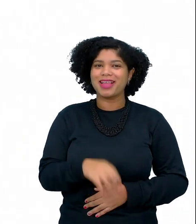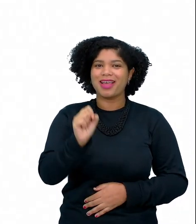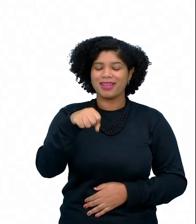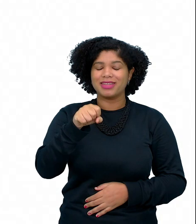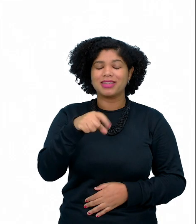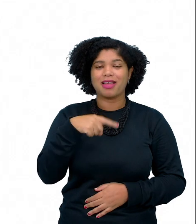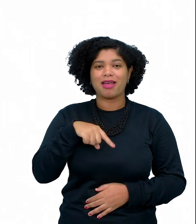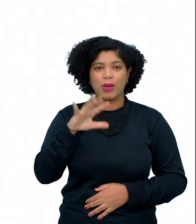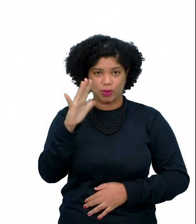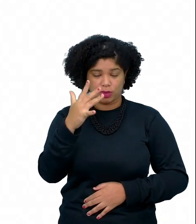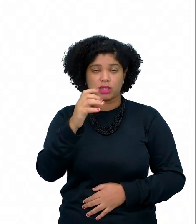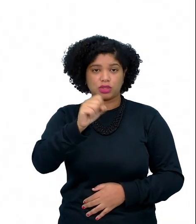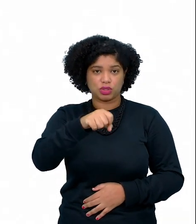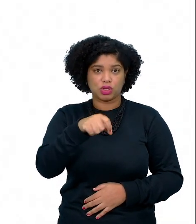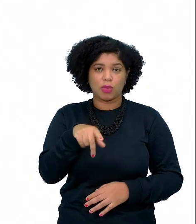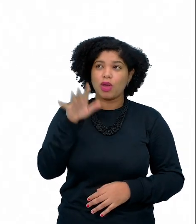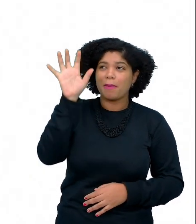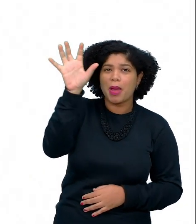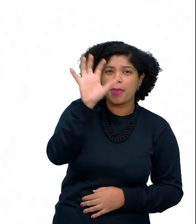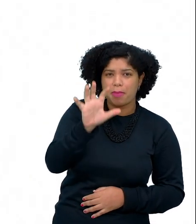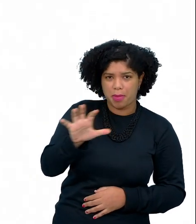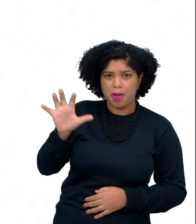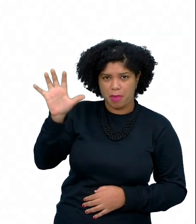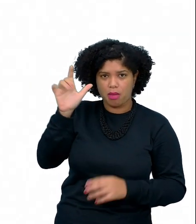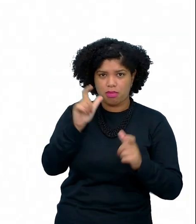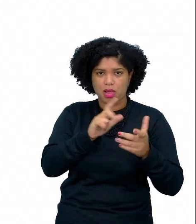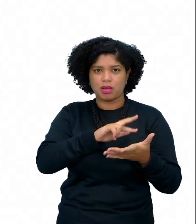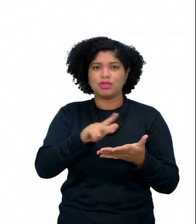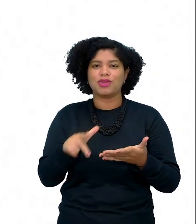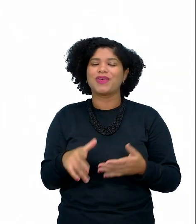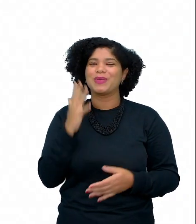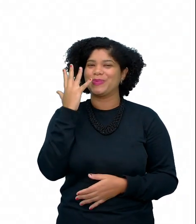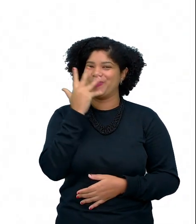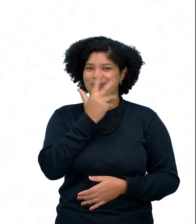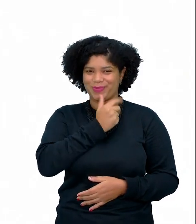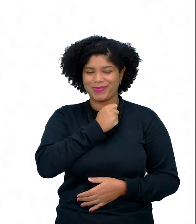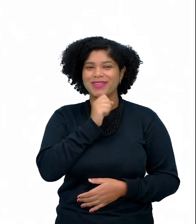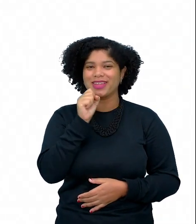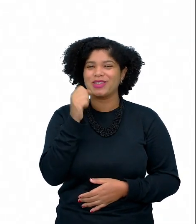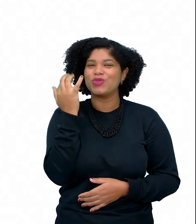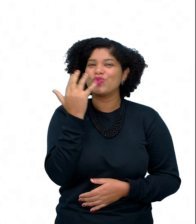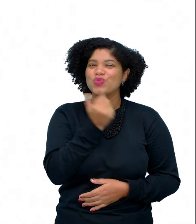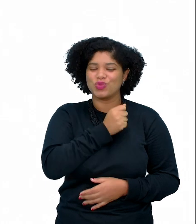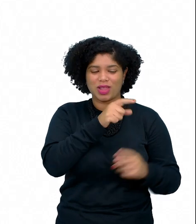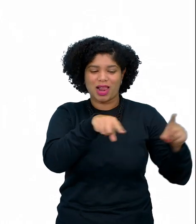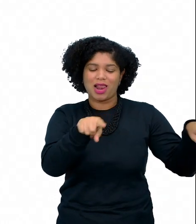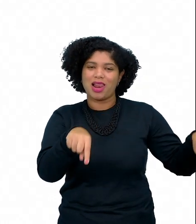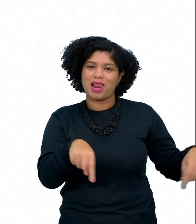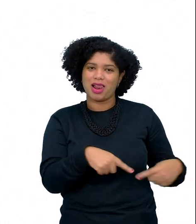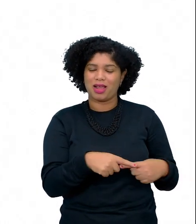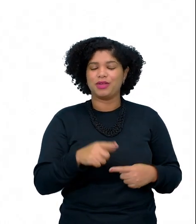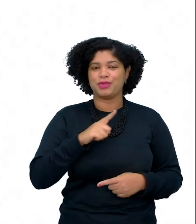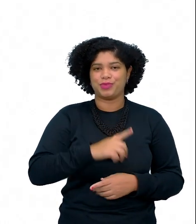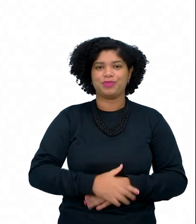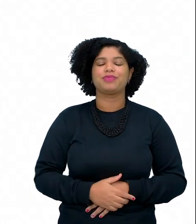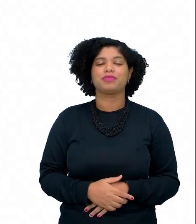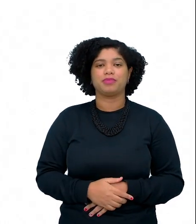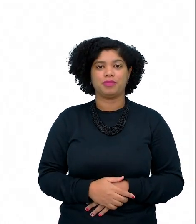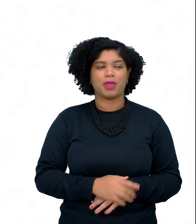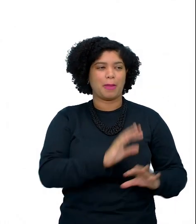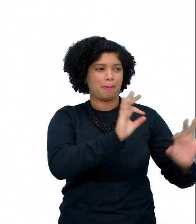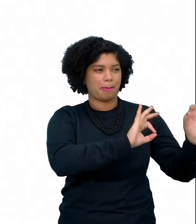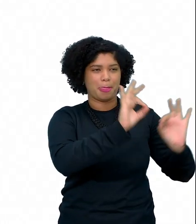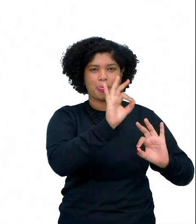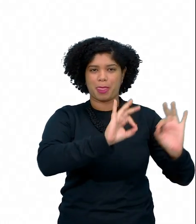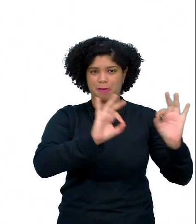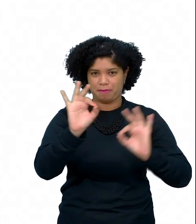realmente acontece regionalmente, né? E fica muito bonito também para enfeitar a nossa sala de aula. Organizar a sala